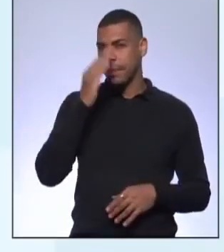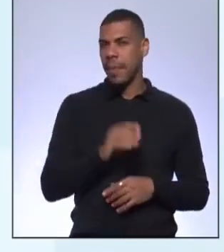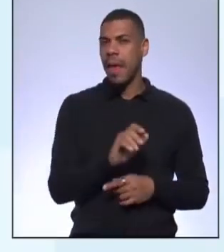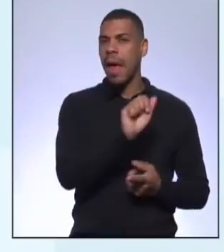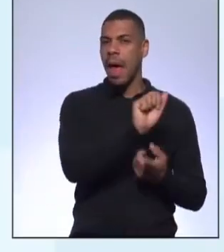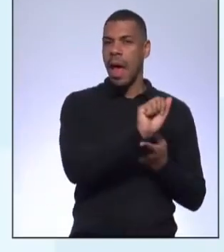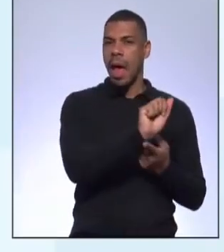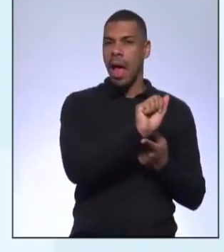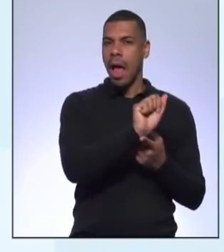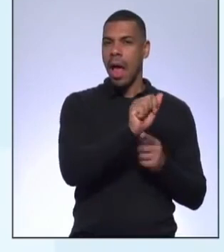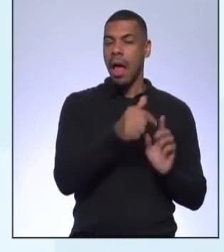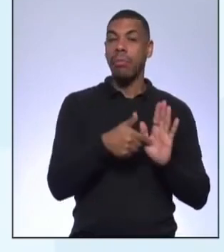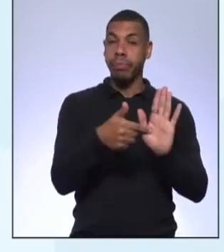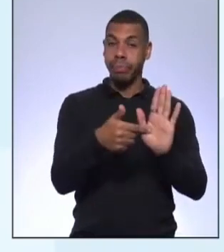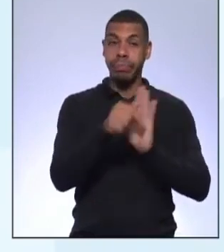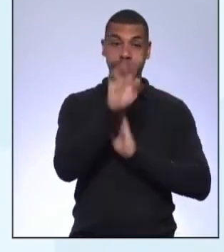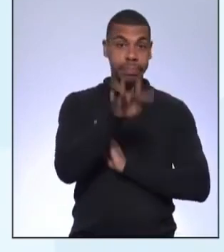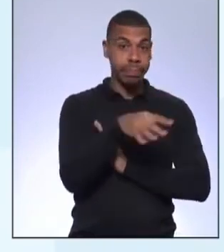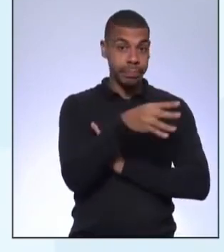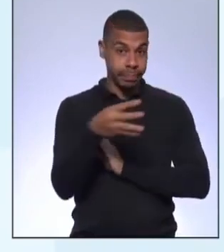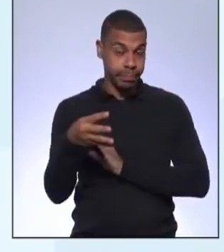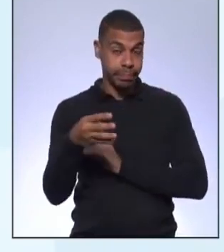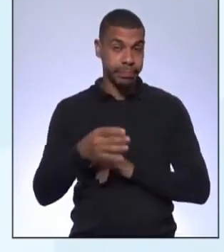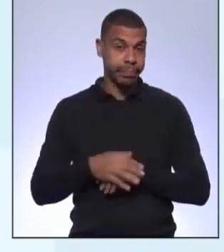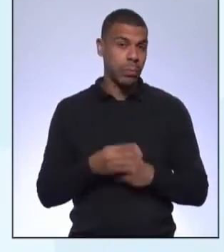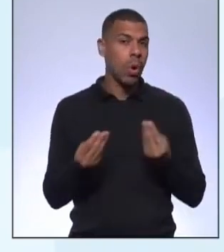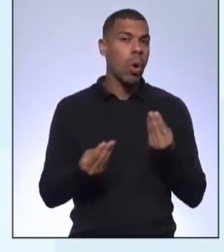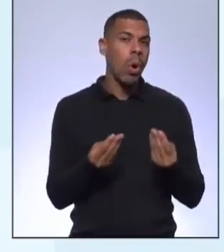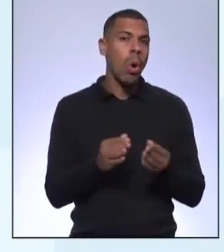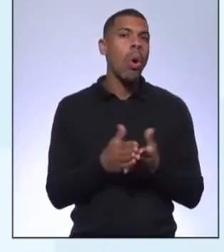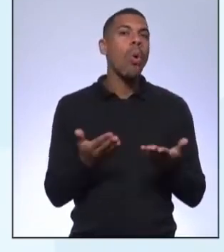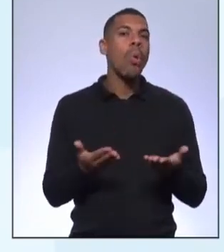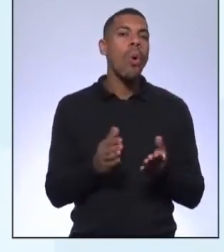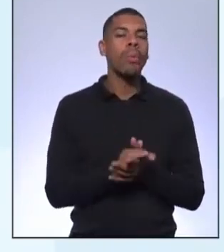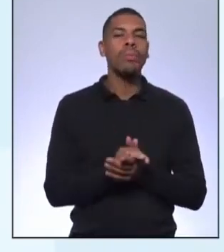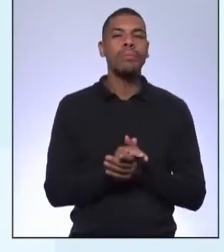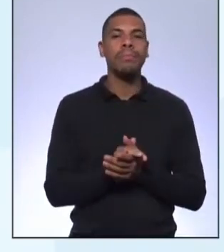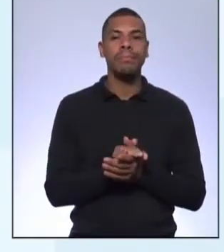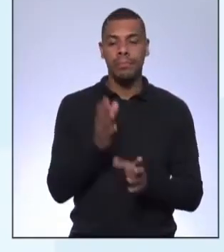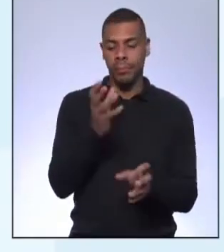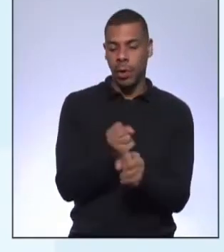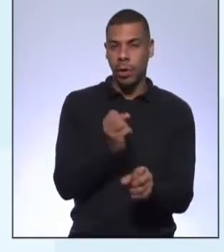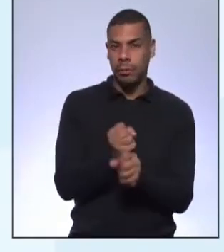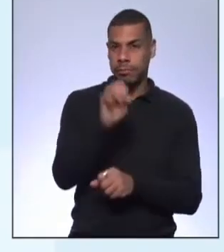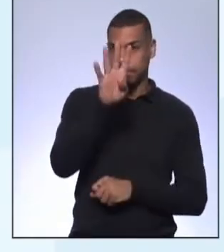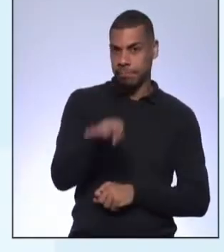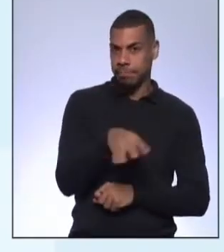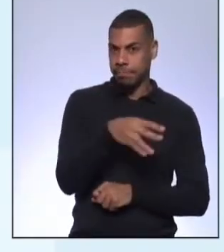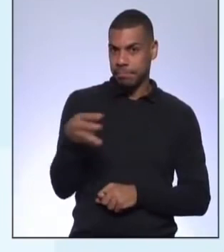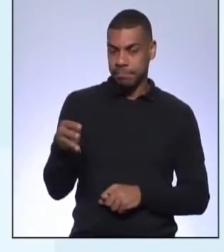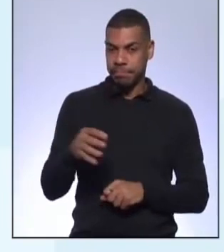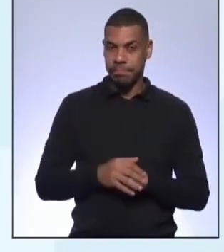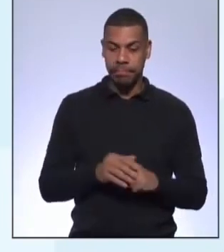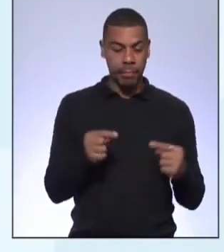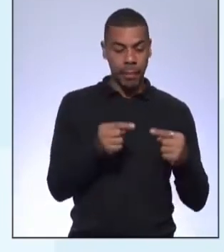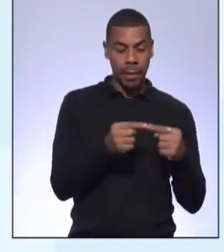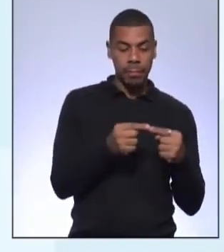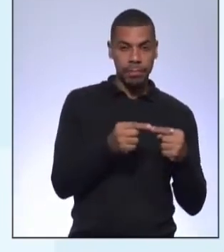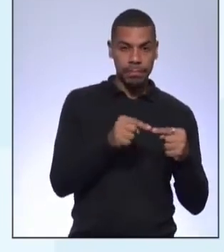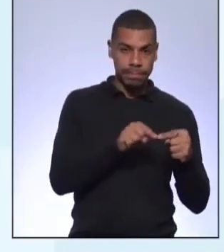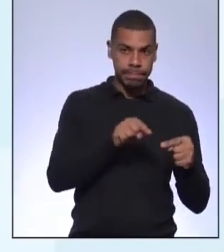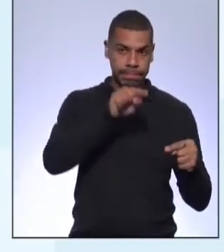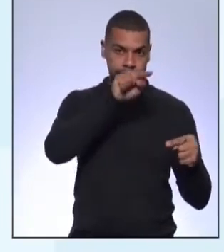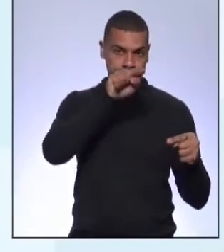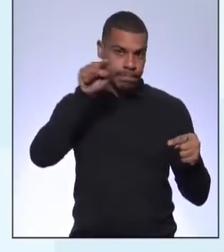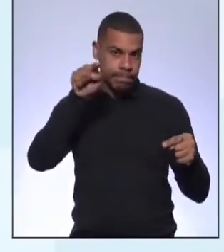A você represente no plano cartesiano as coordenadas do pomar, ligue essas coordenadas, tá, ok?